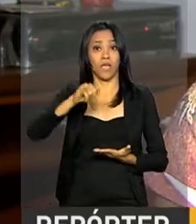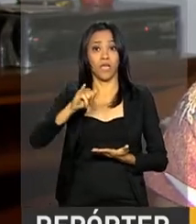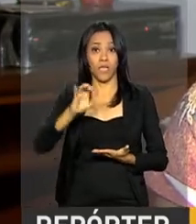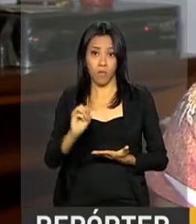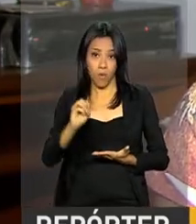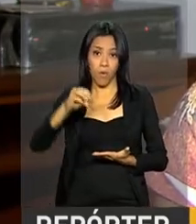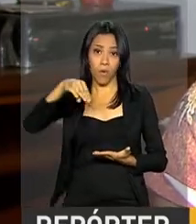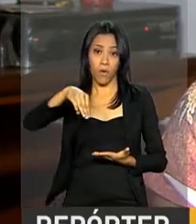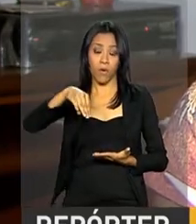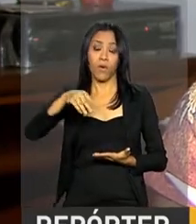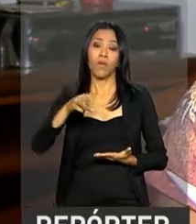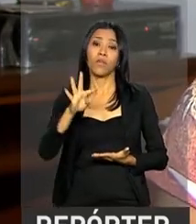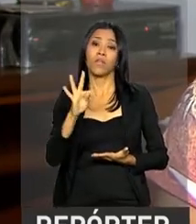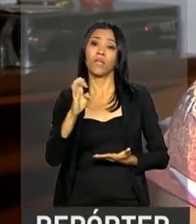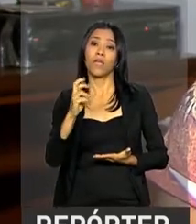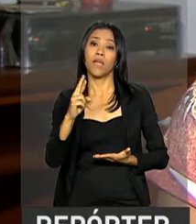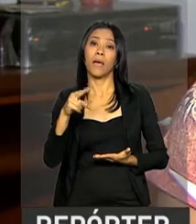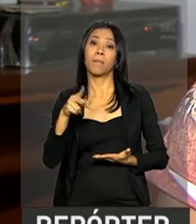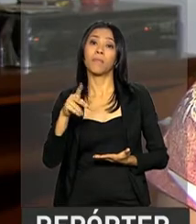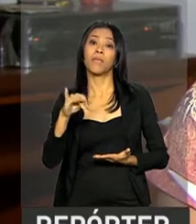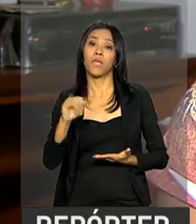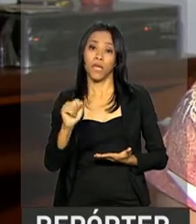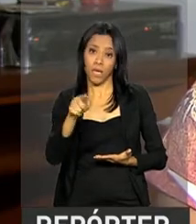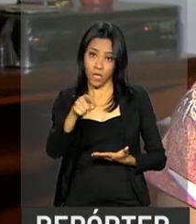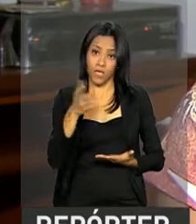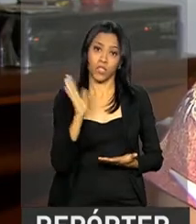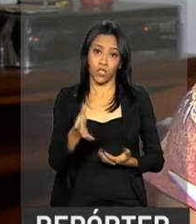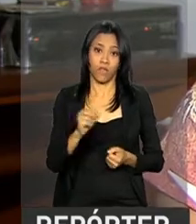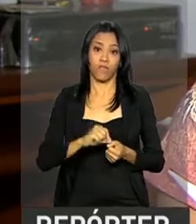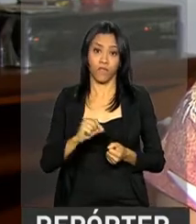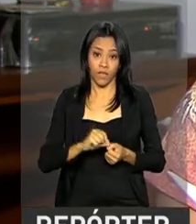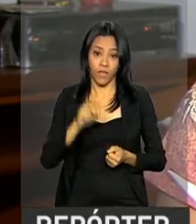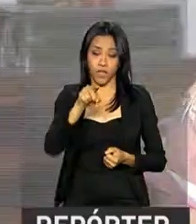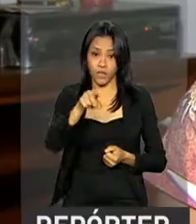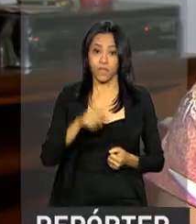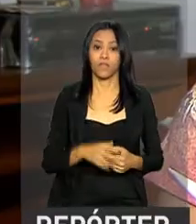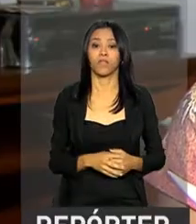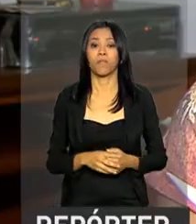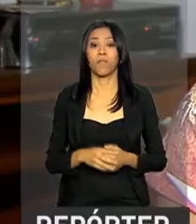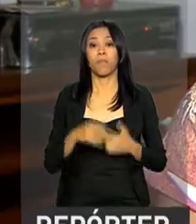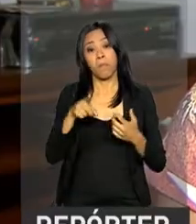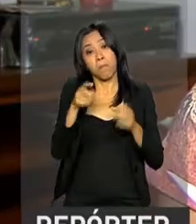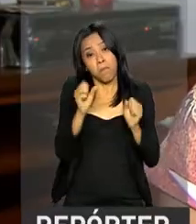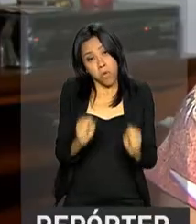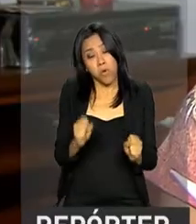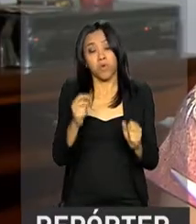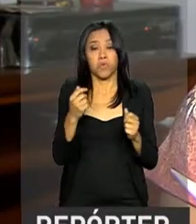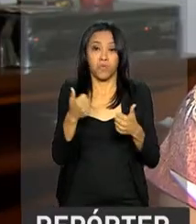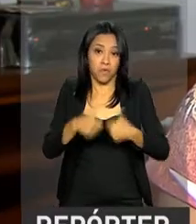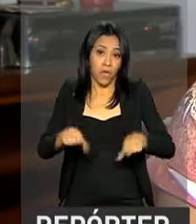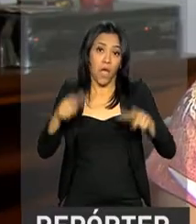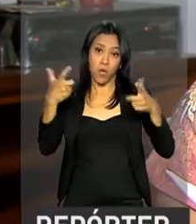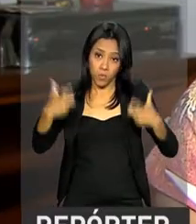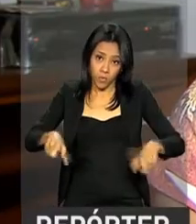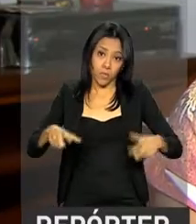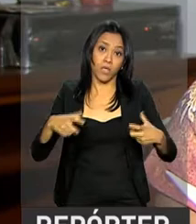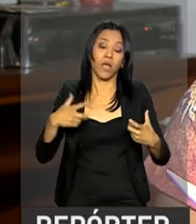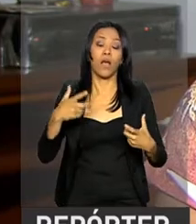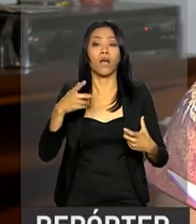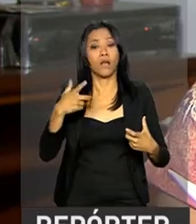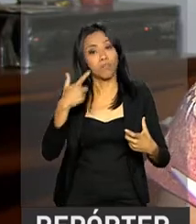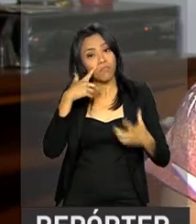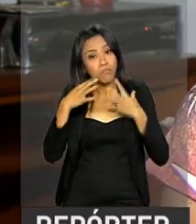todo de 21 vinte e um dias e foi todo pelo sus mesmo hospital onde eu faço todo mundo muito